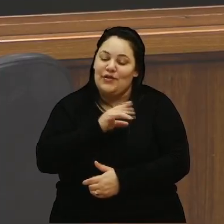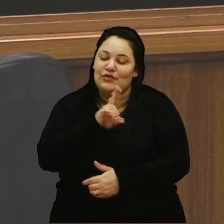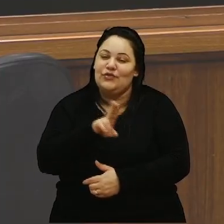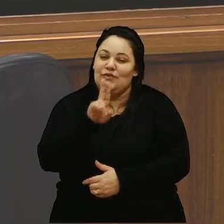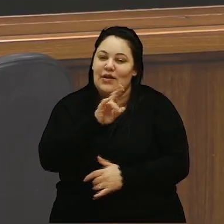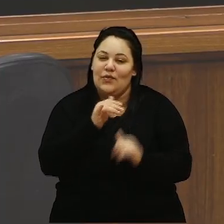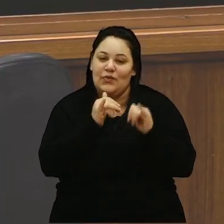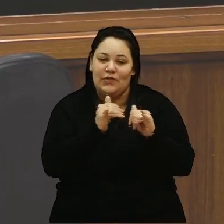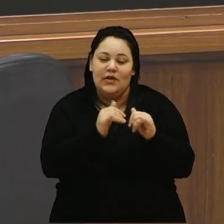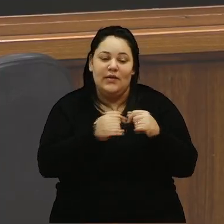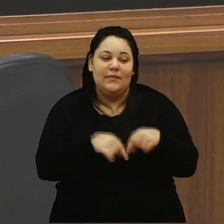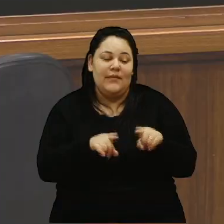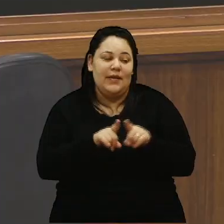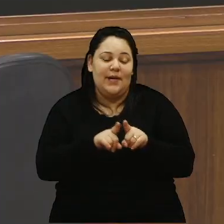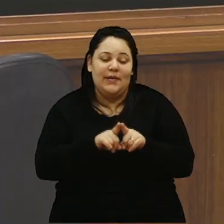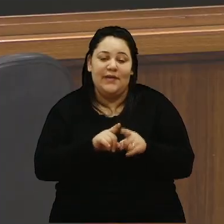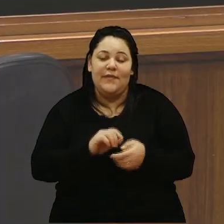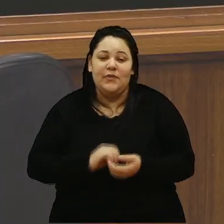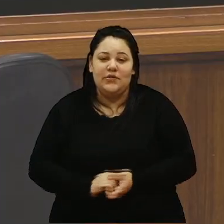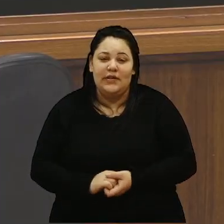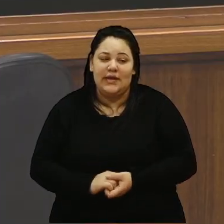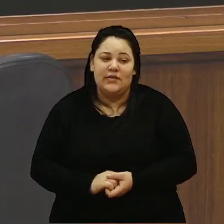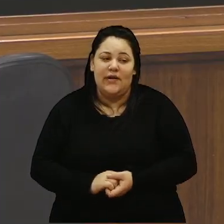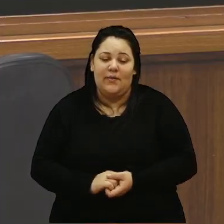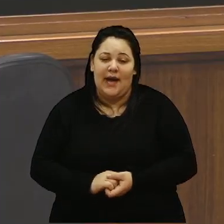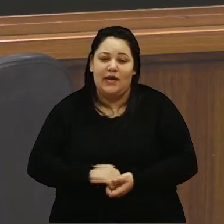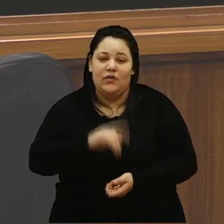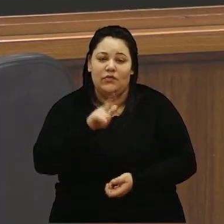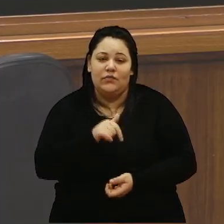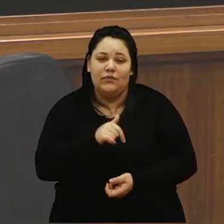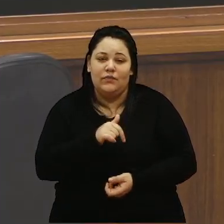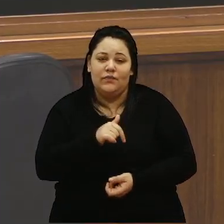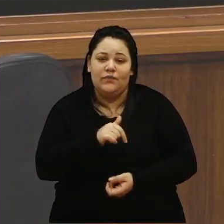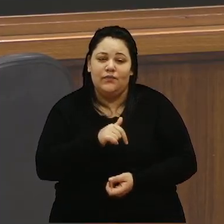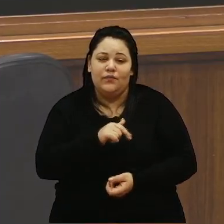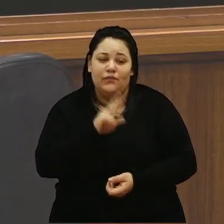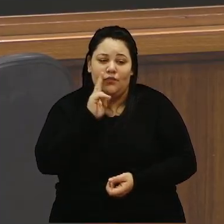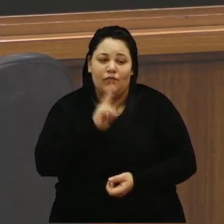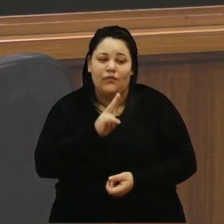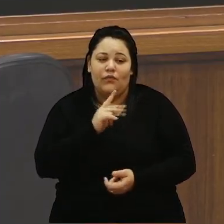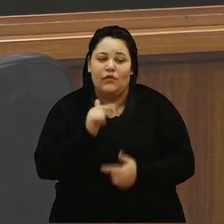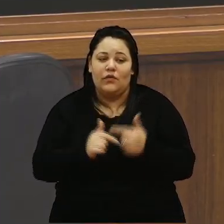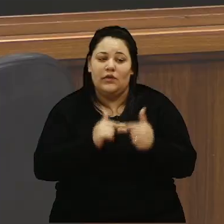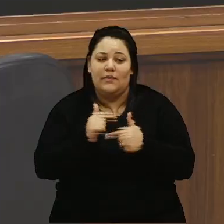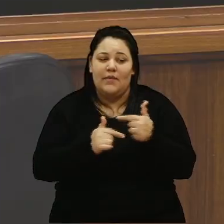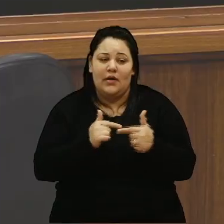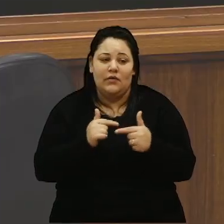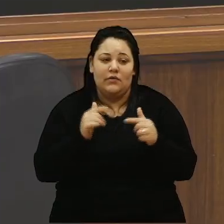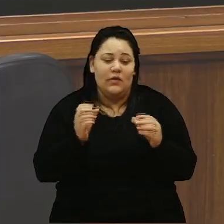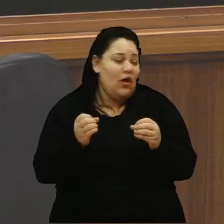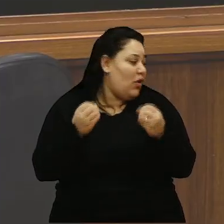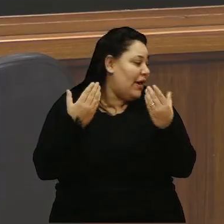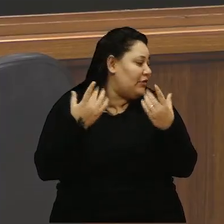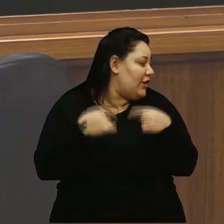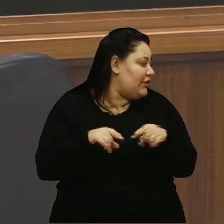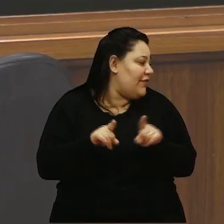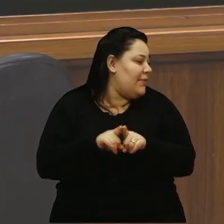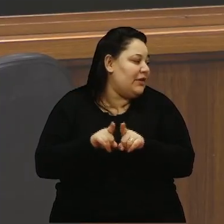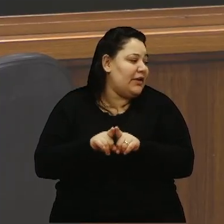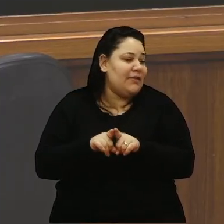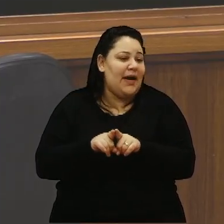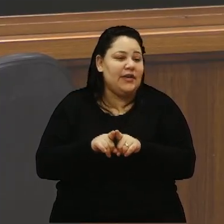que temos medo de sair à noite, seja da faculdade, seja do trabalho, seja de uma festa. Ainda é